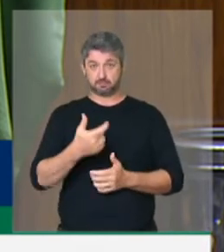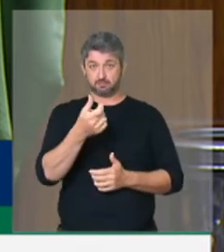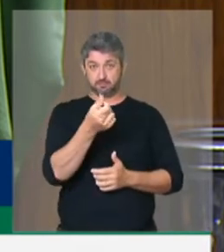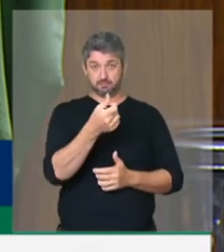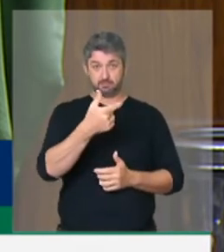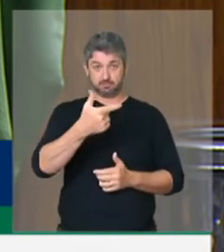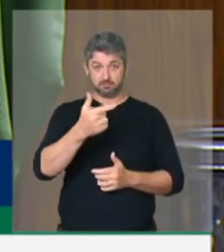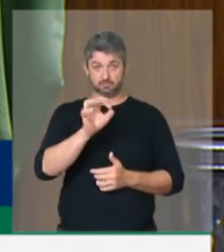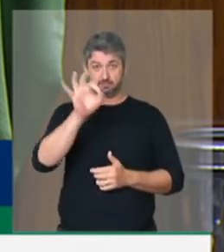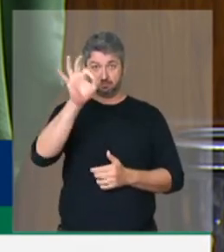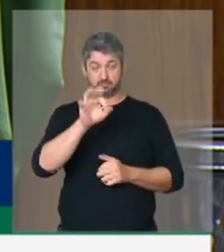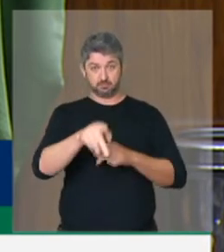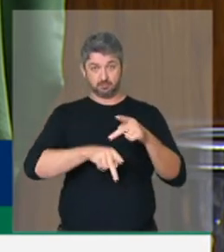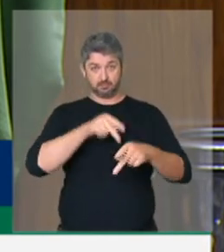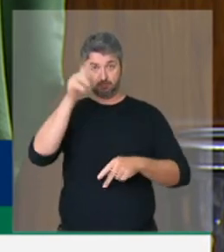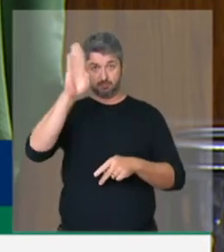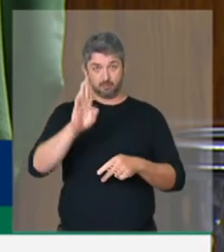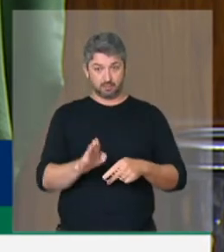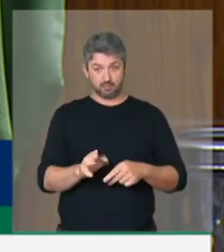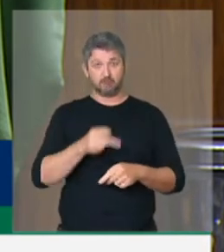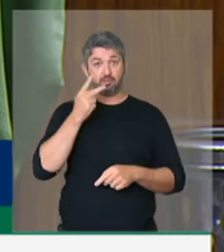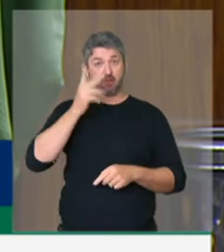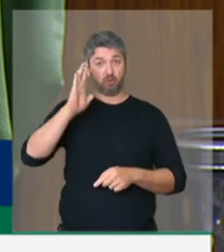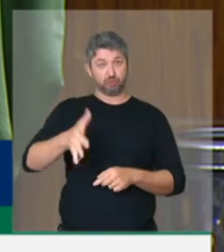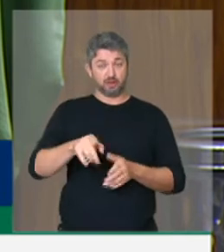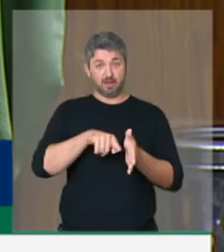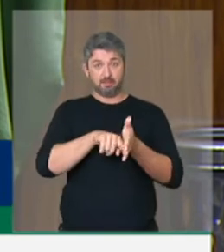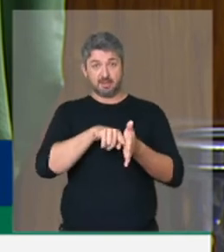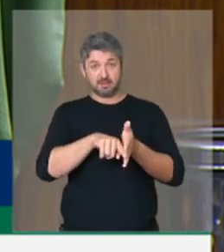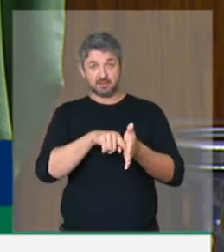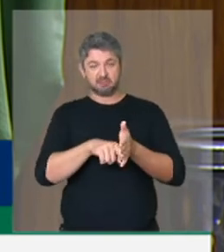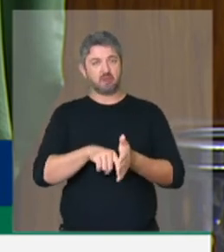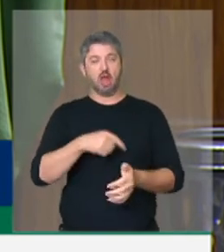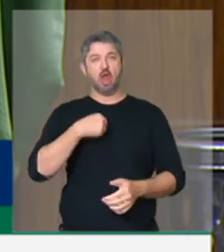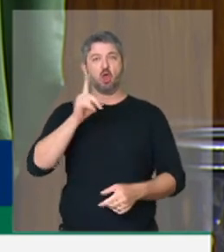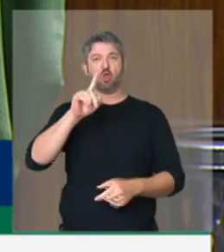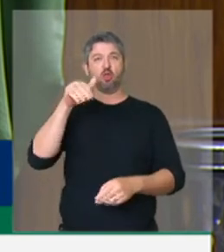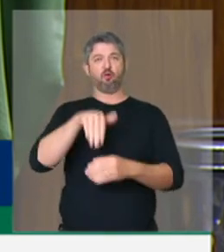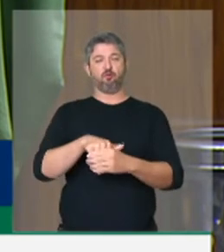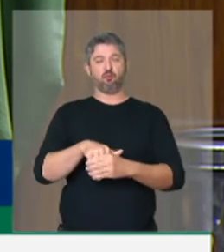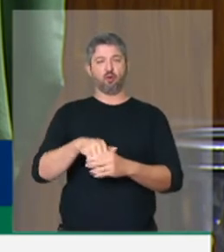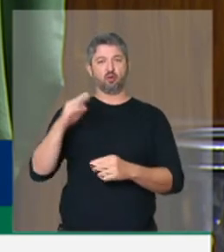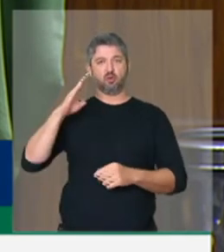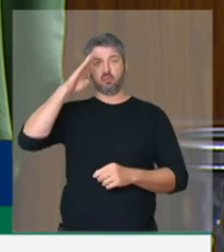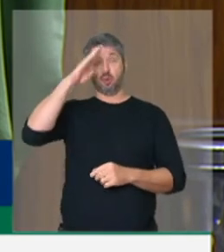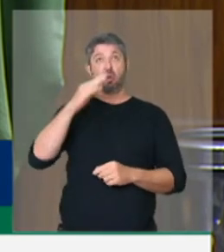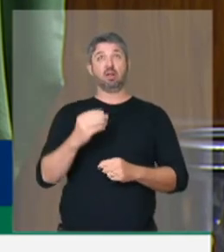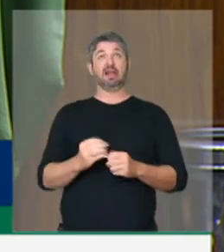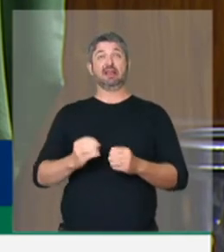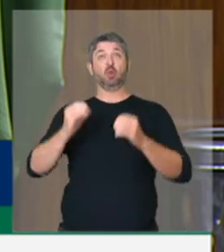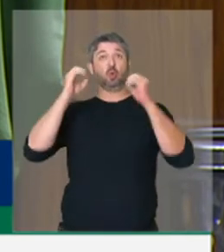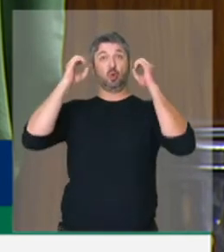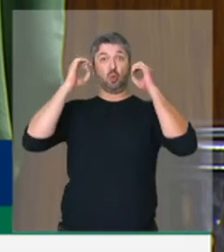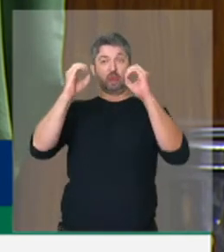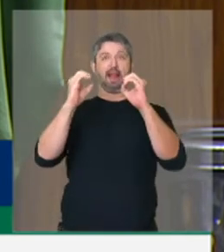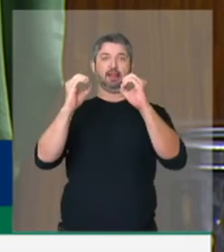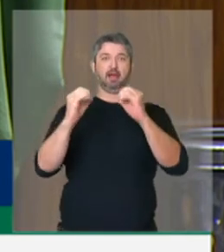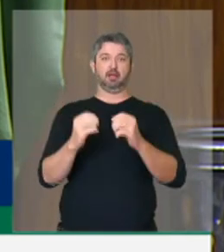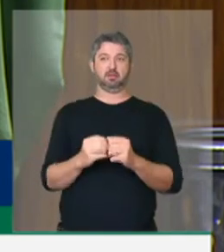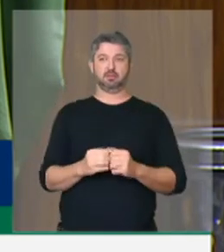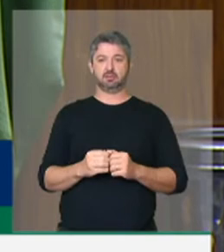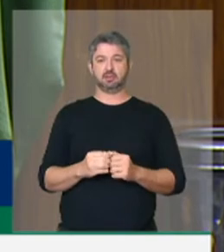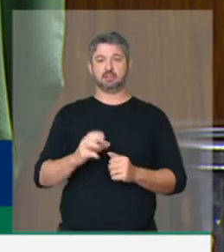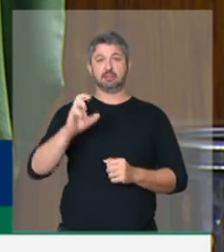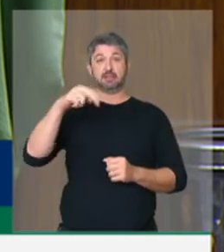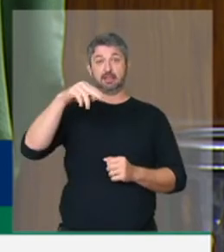62% dos brasileiros dizem nessa pesquisa que não votariam em Bolsonaro de jeito nenhum.